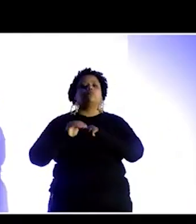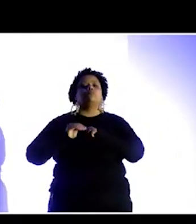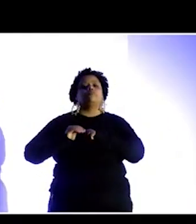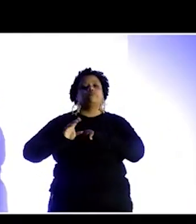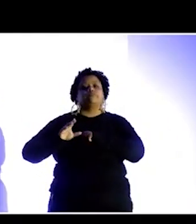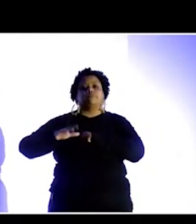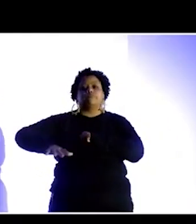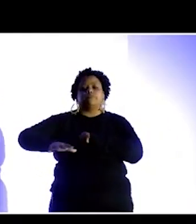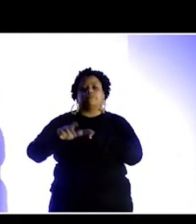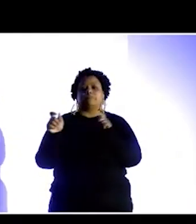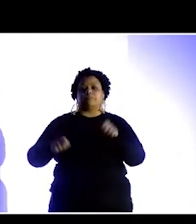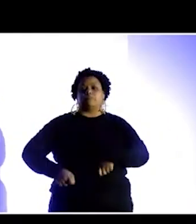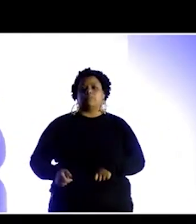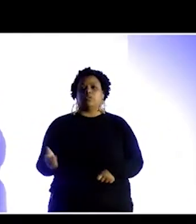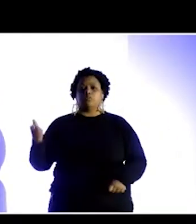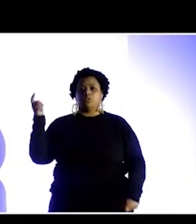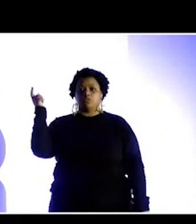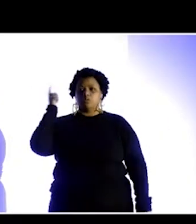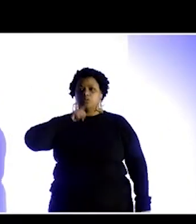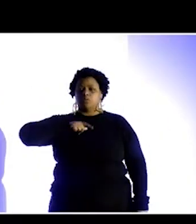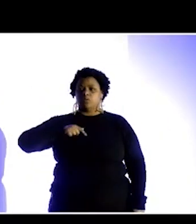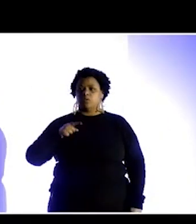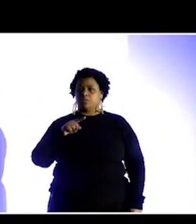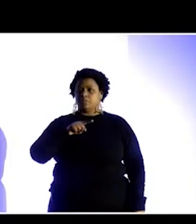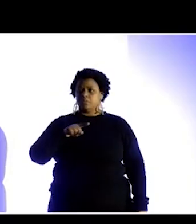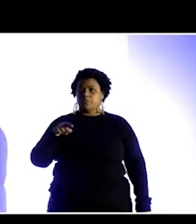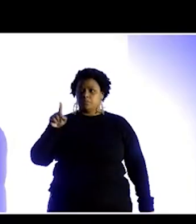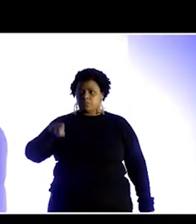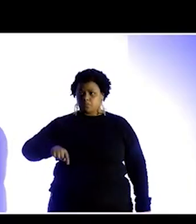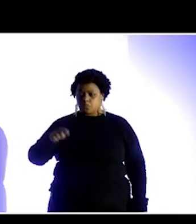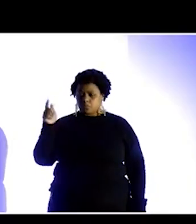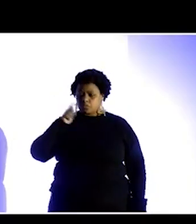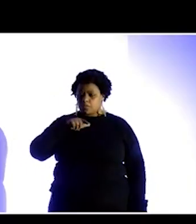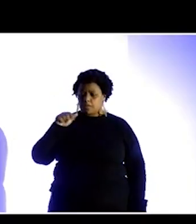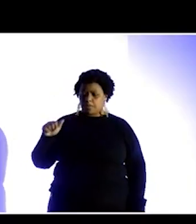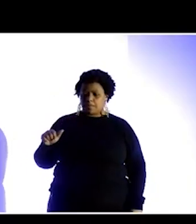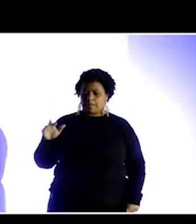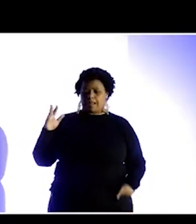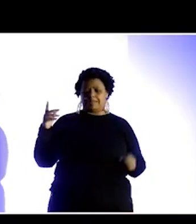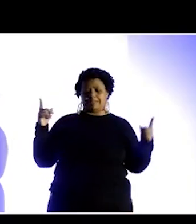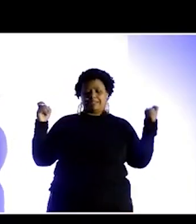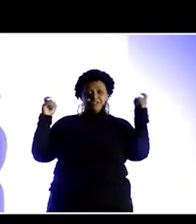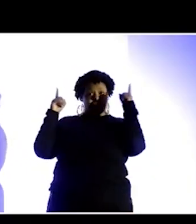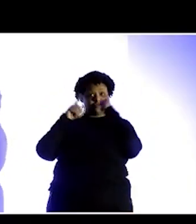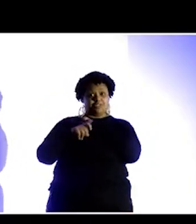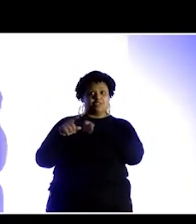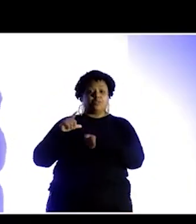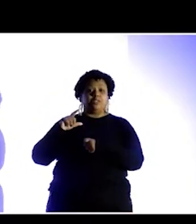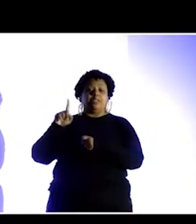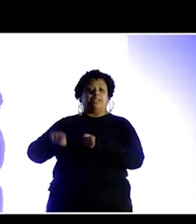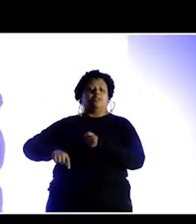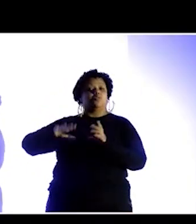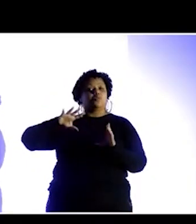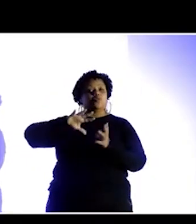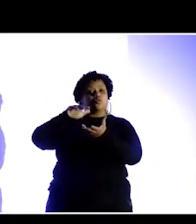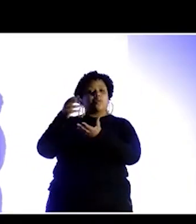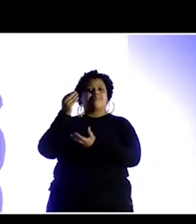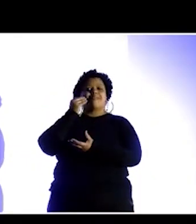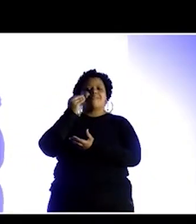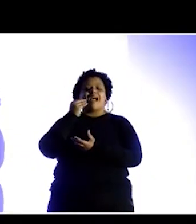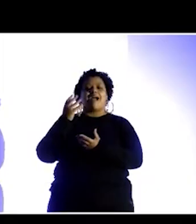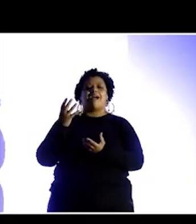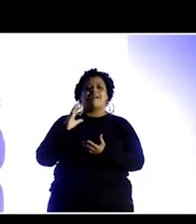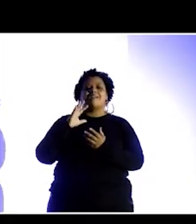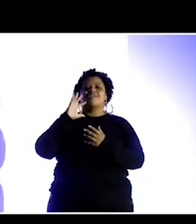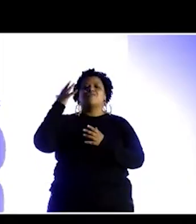que é produzido para poder fazer, talvez, uma das coisas mais difíceis que nós temos como humanidade é tentar resolver o problema